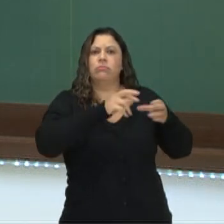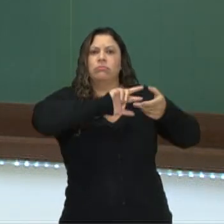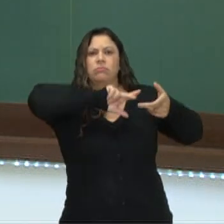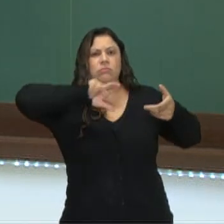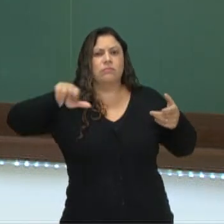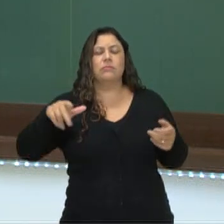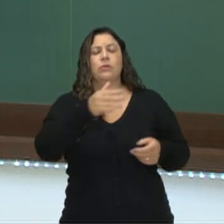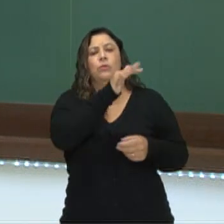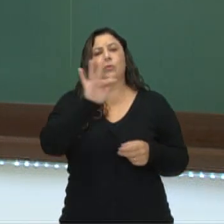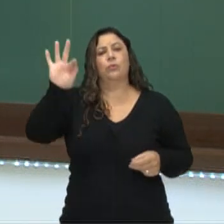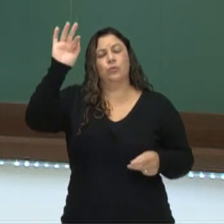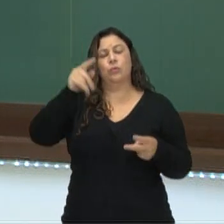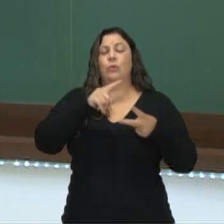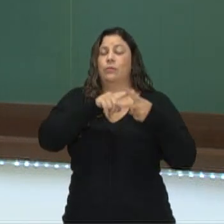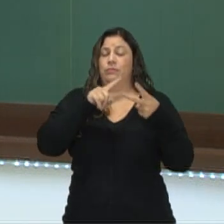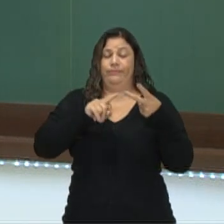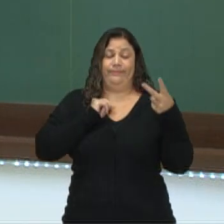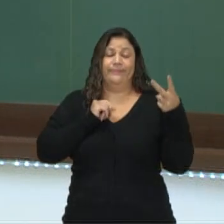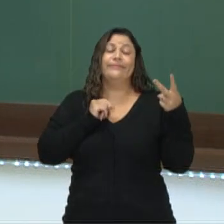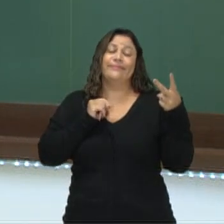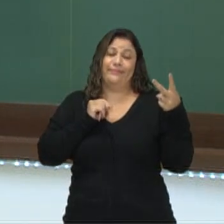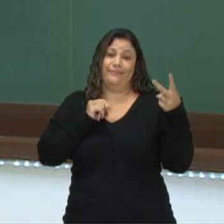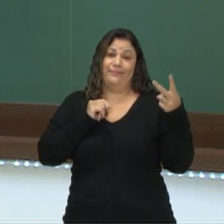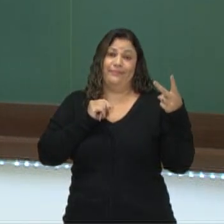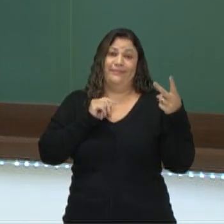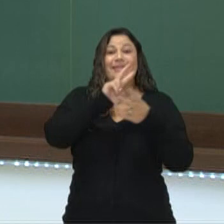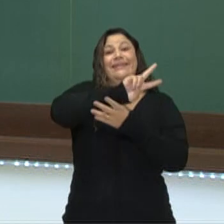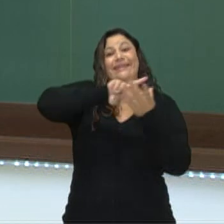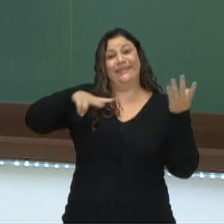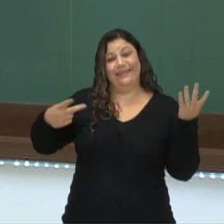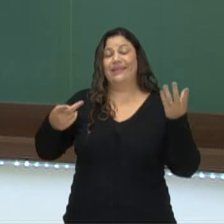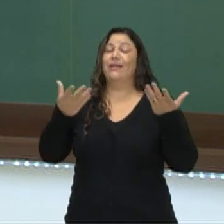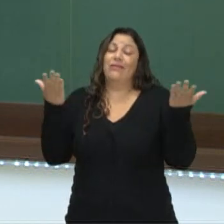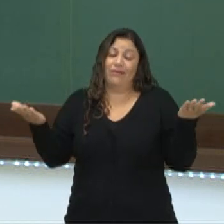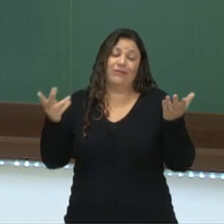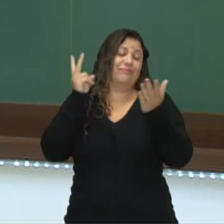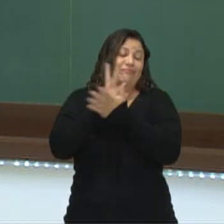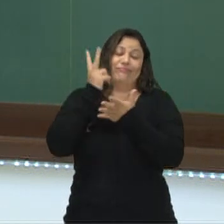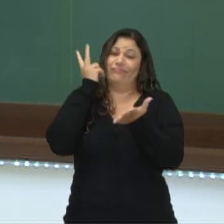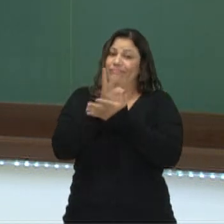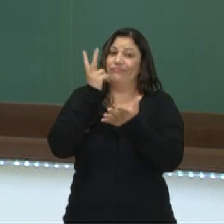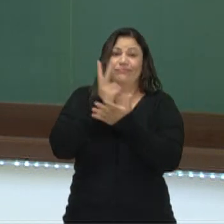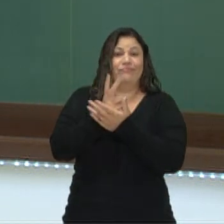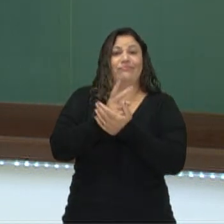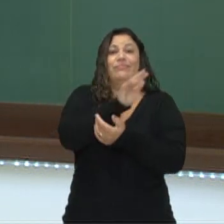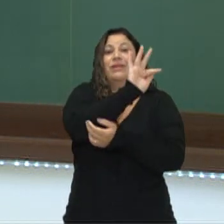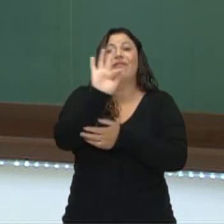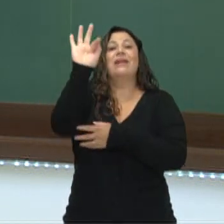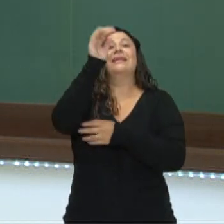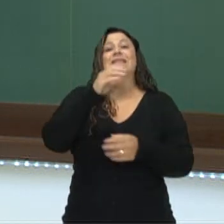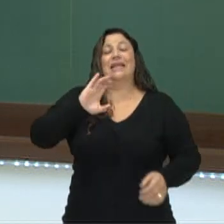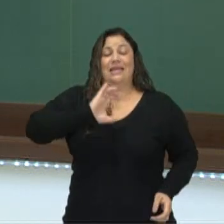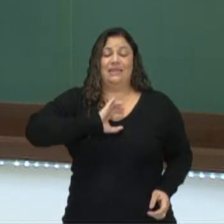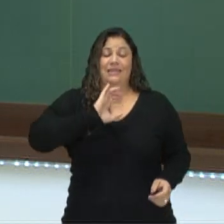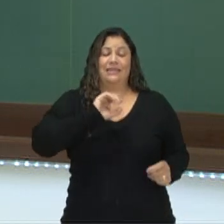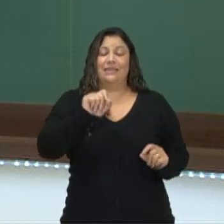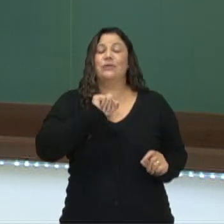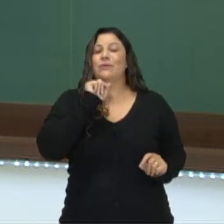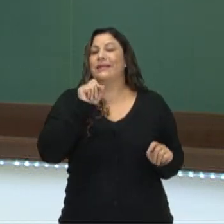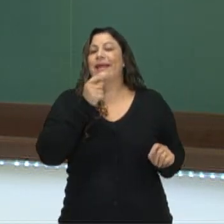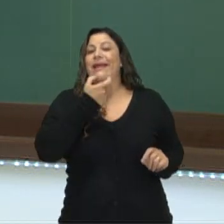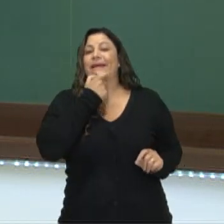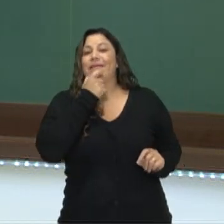francês. Na escola ensinam inglês e francês, tá? E tem toda essa